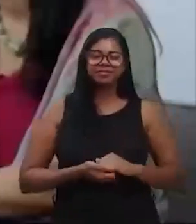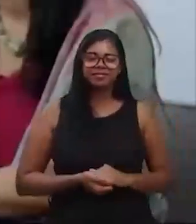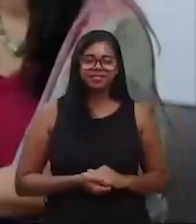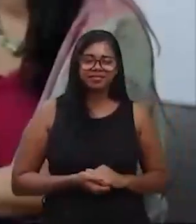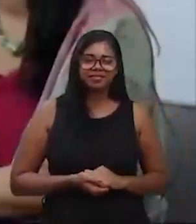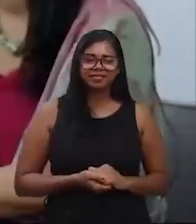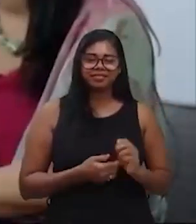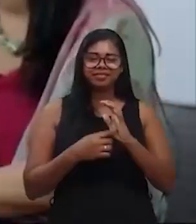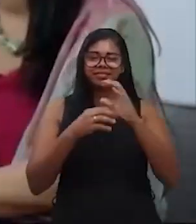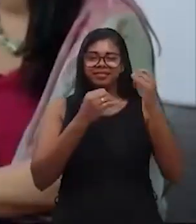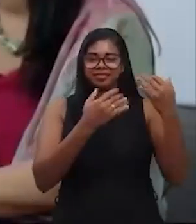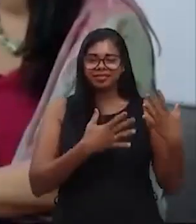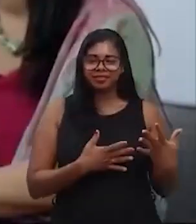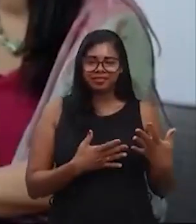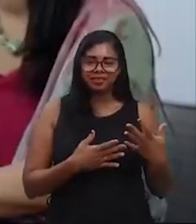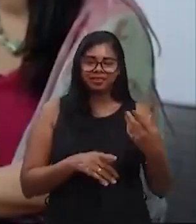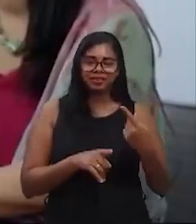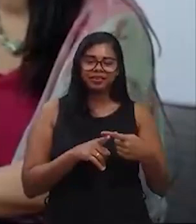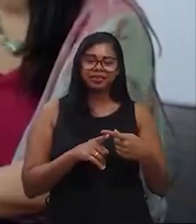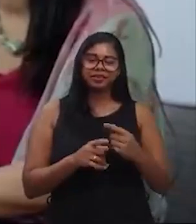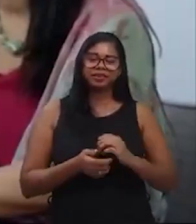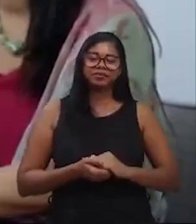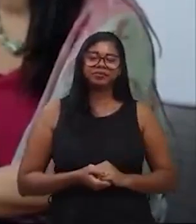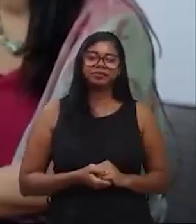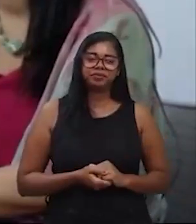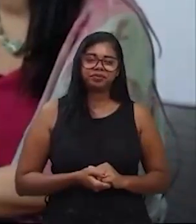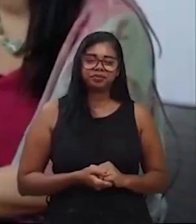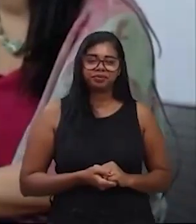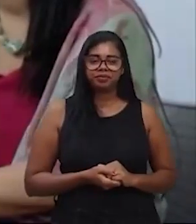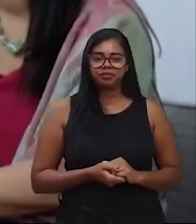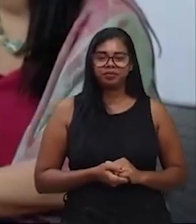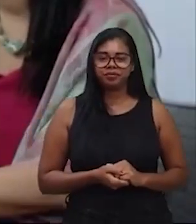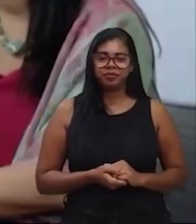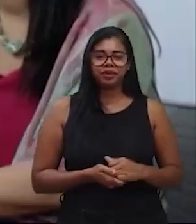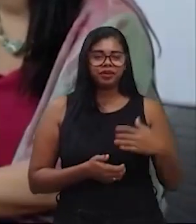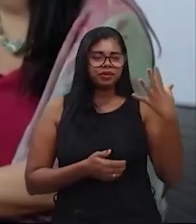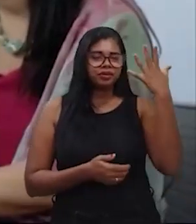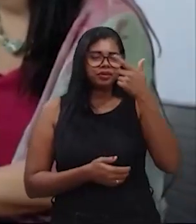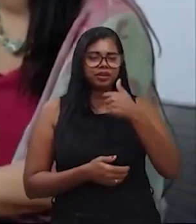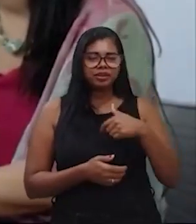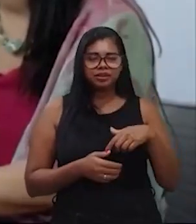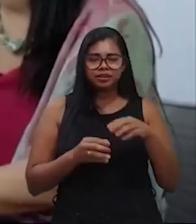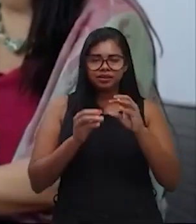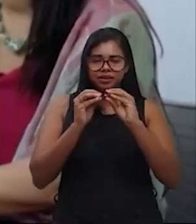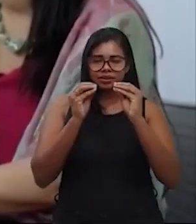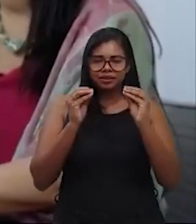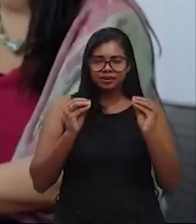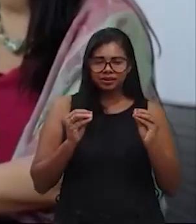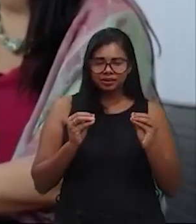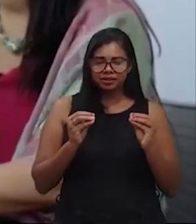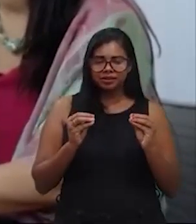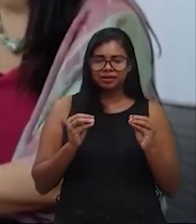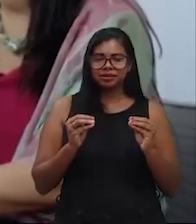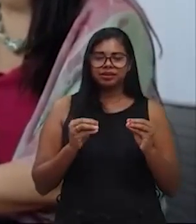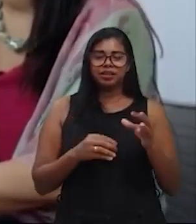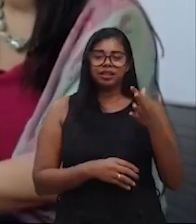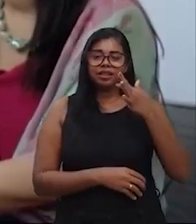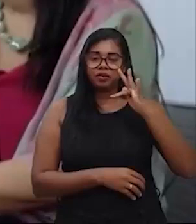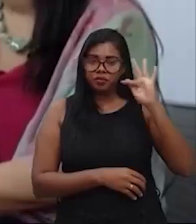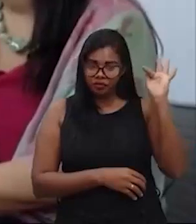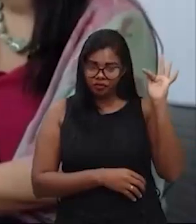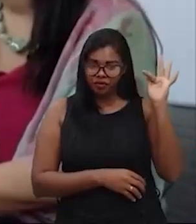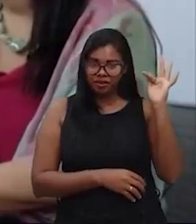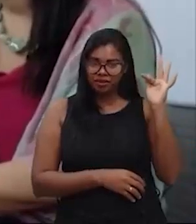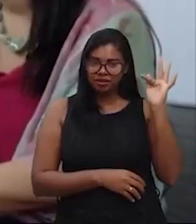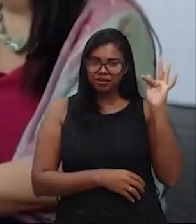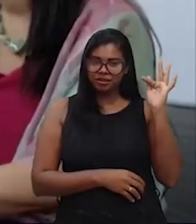Eu tenho esse toque, eu gosto de fazer o contrário. Tipo, aí tem um ponto lindíssimo do bordado, que é o nó francês. Sim. Que ele é